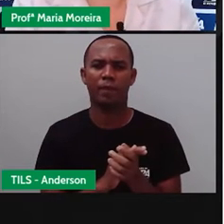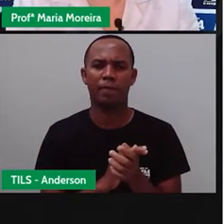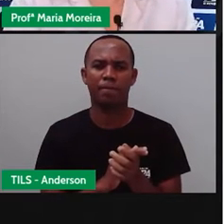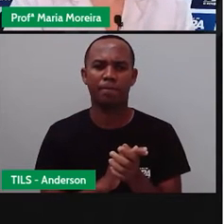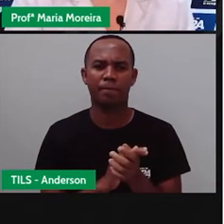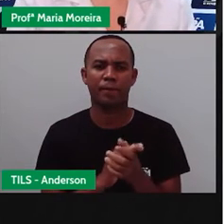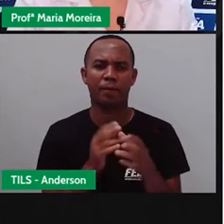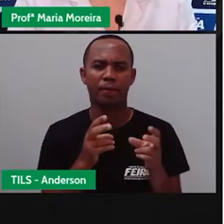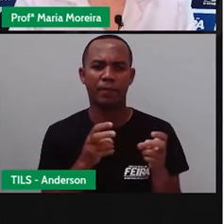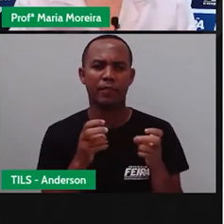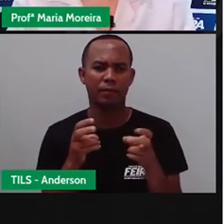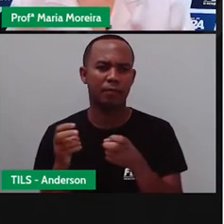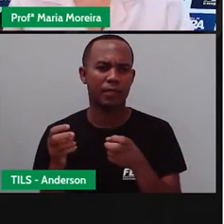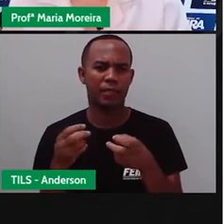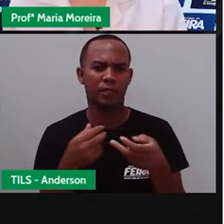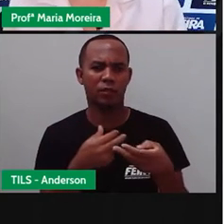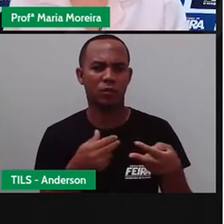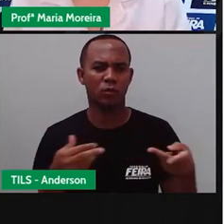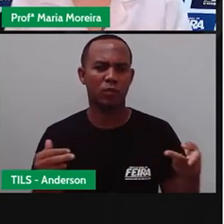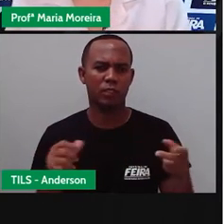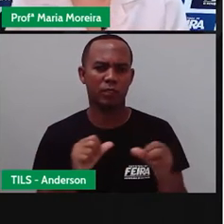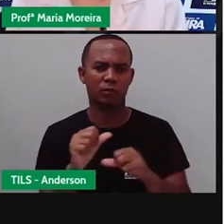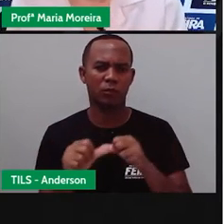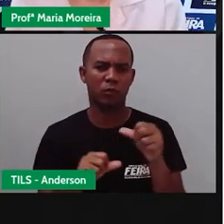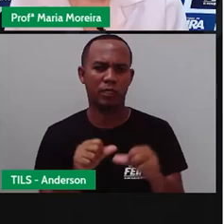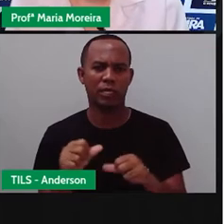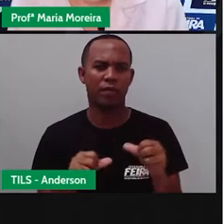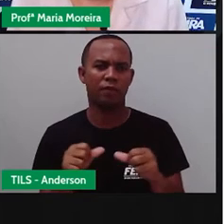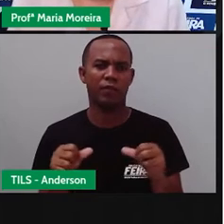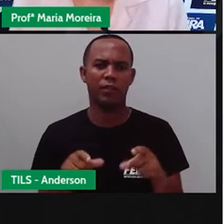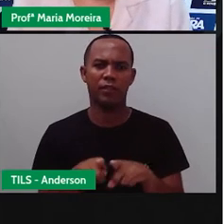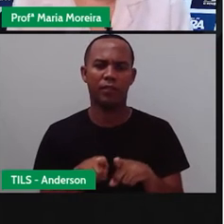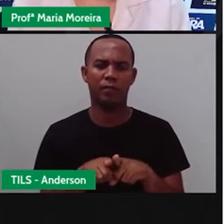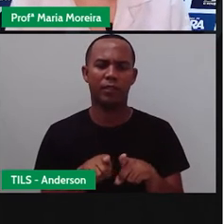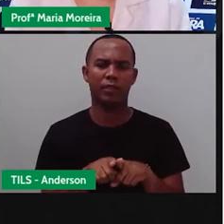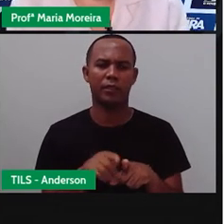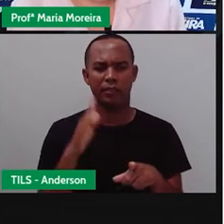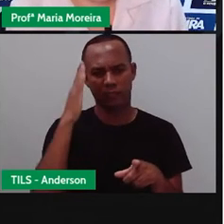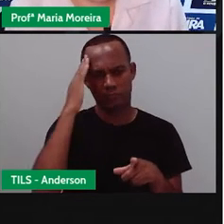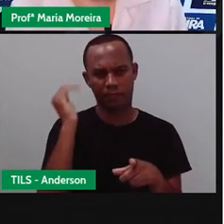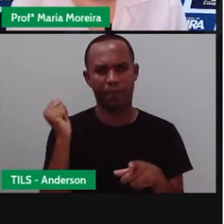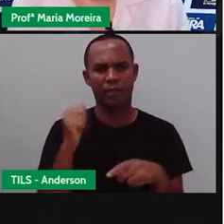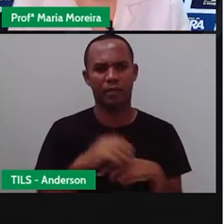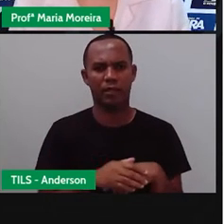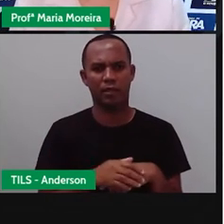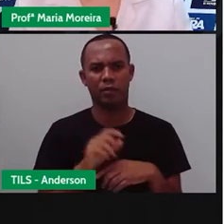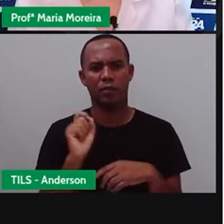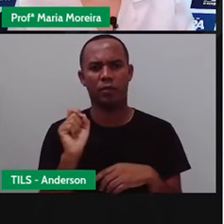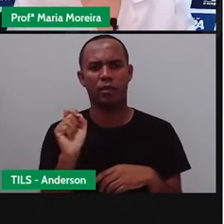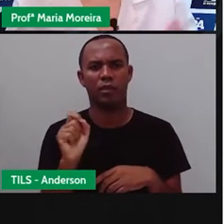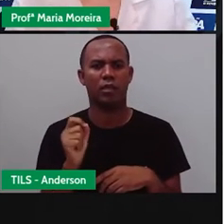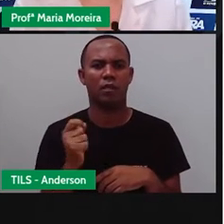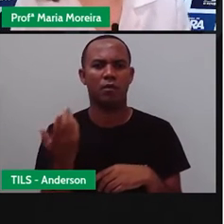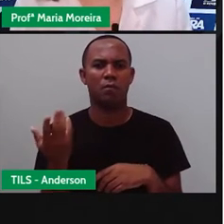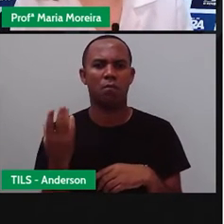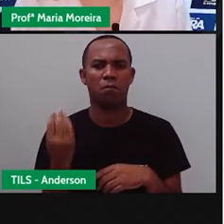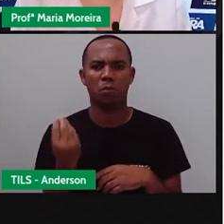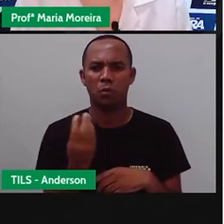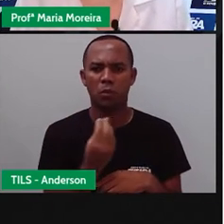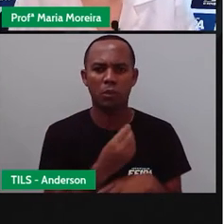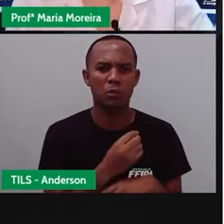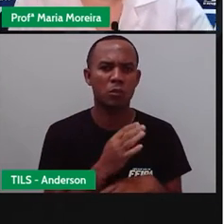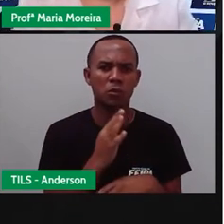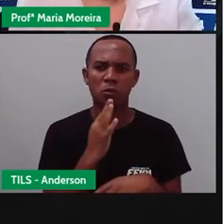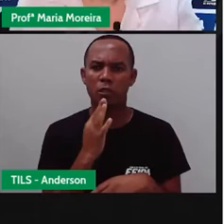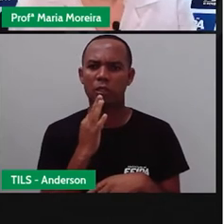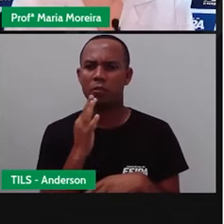Ele percebeu O que que as coisas mudavam ao que a quantidade eles sabiam da existência a quantidade muito embora eles